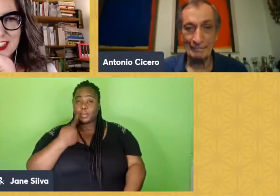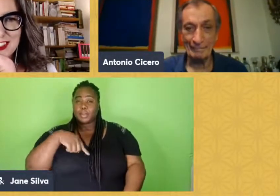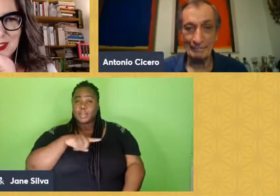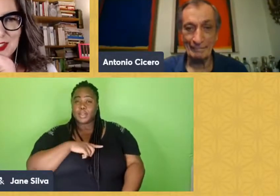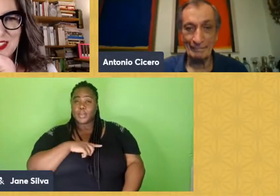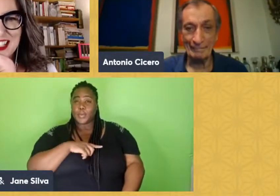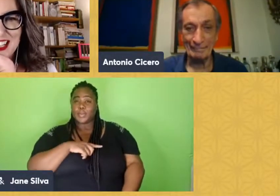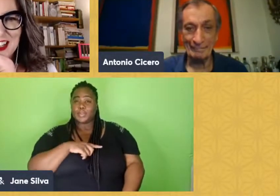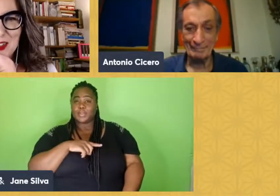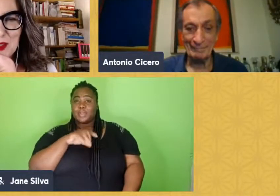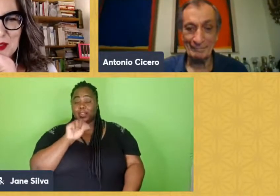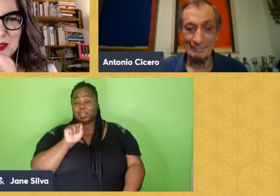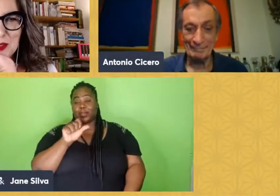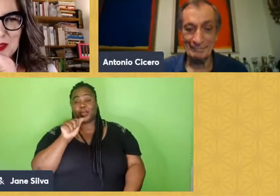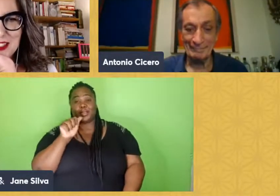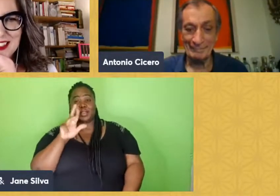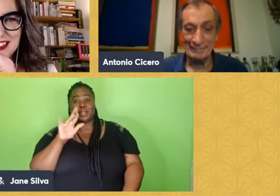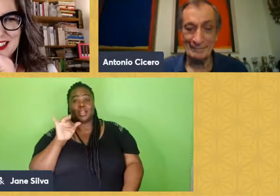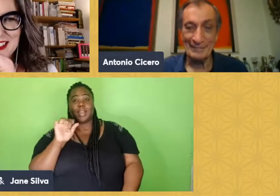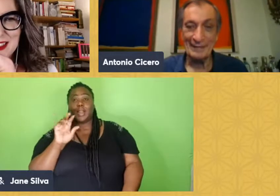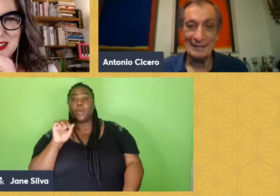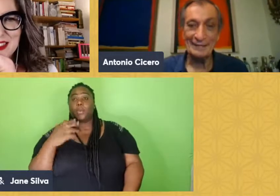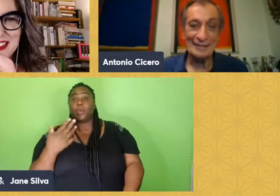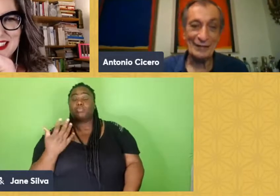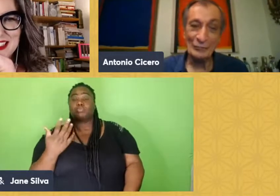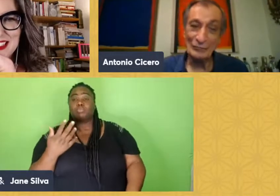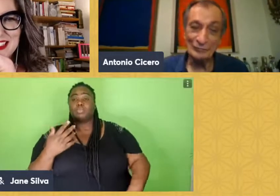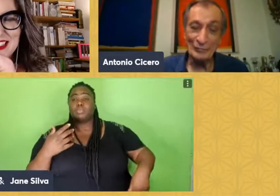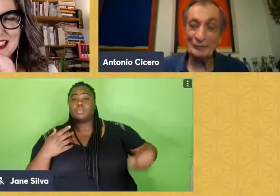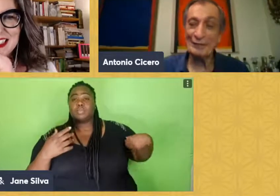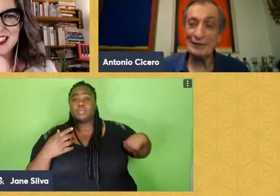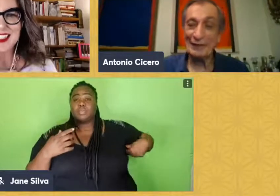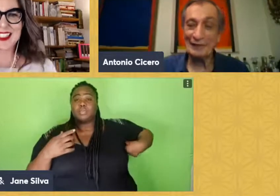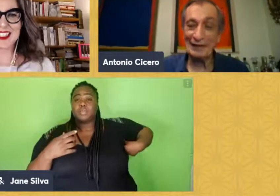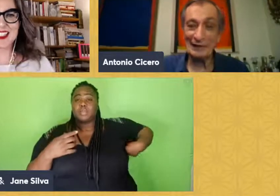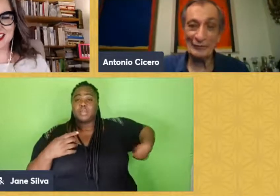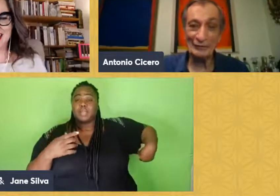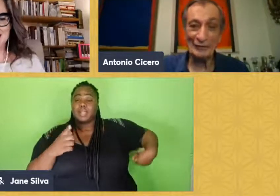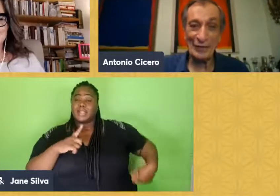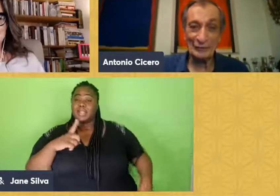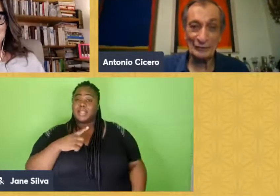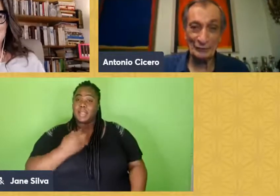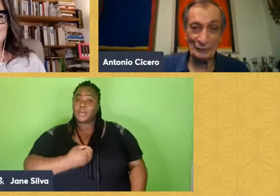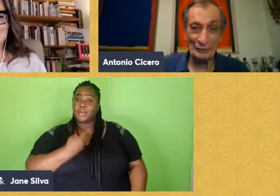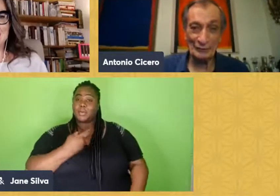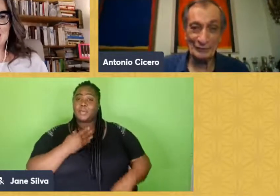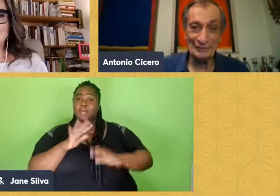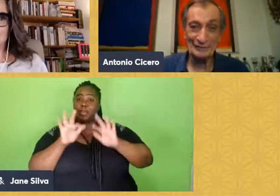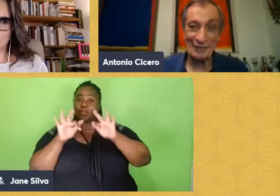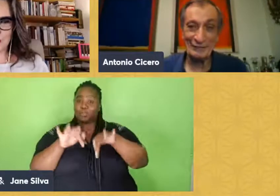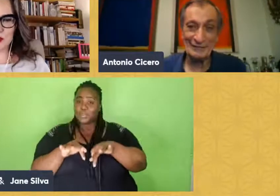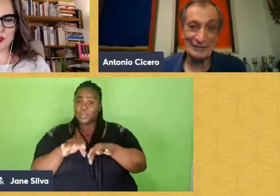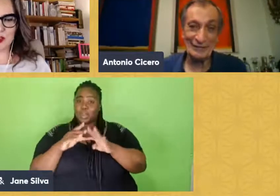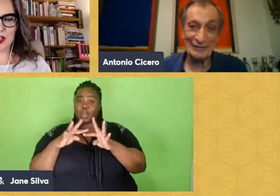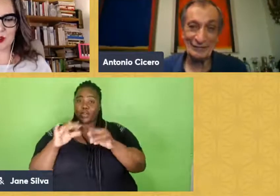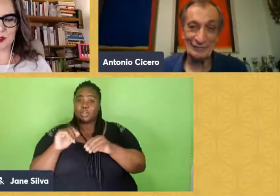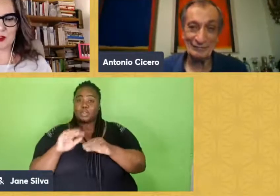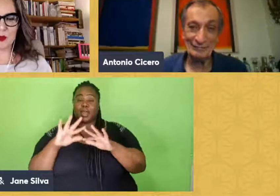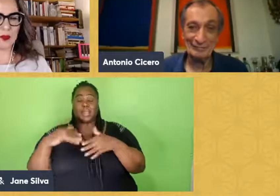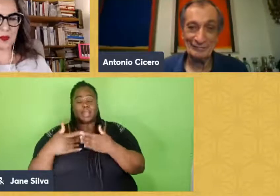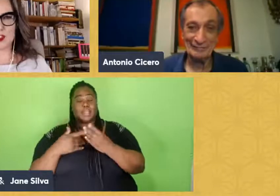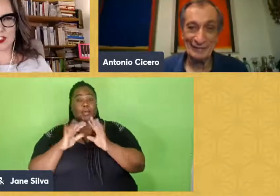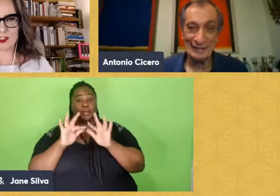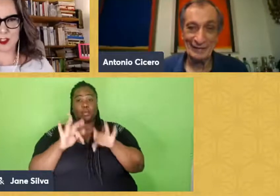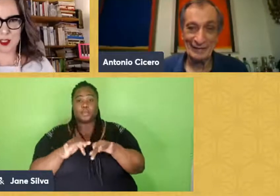aí do nosso sarau? Ou... Tem um poema que eu ia ler no final de tudo. Não, então deixa para o final.